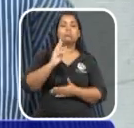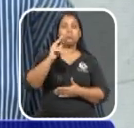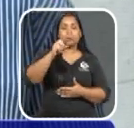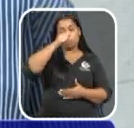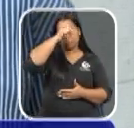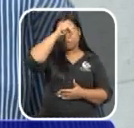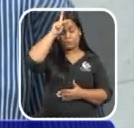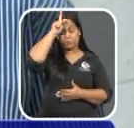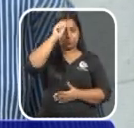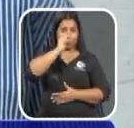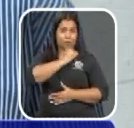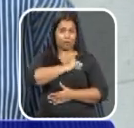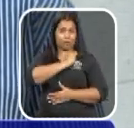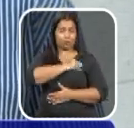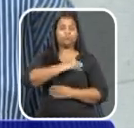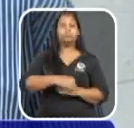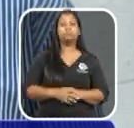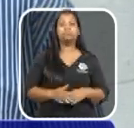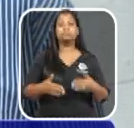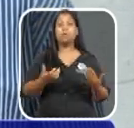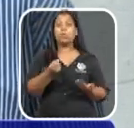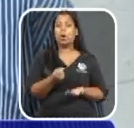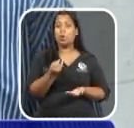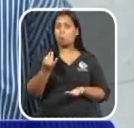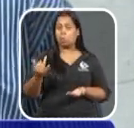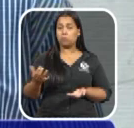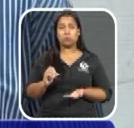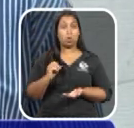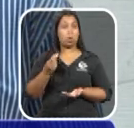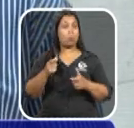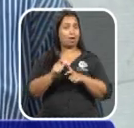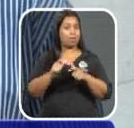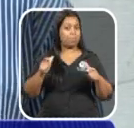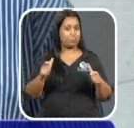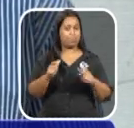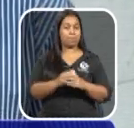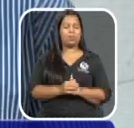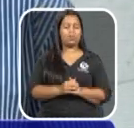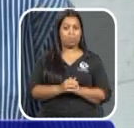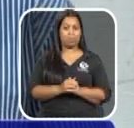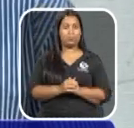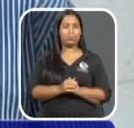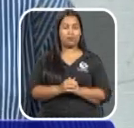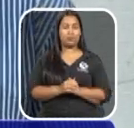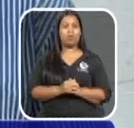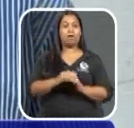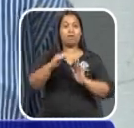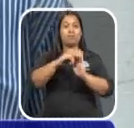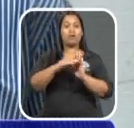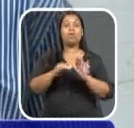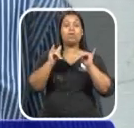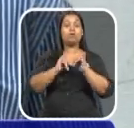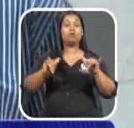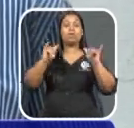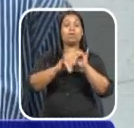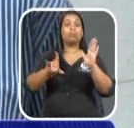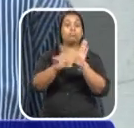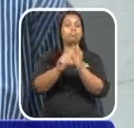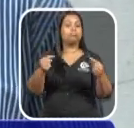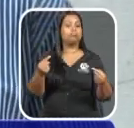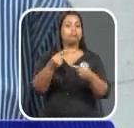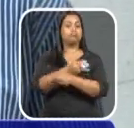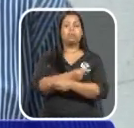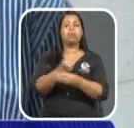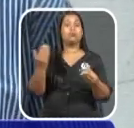Araújo. Todavia, alguns deles, ou a grande maioria, como via de regra, foram declarados inconstitucionais pelo Tribunal